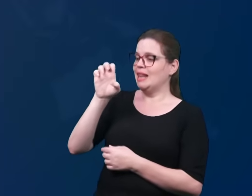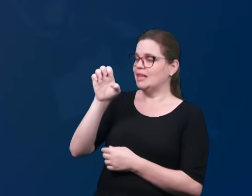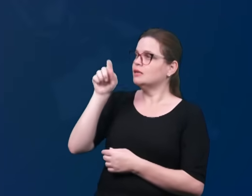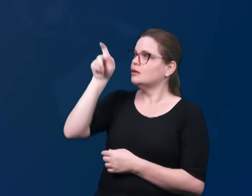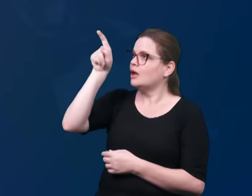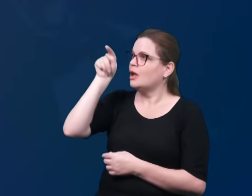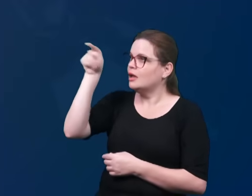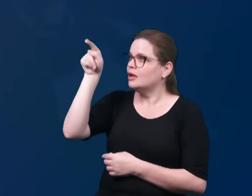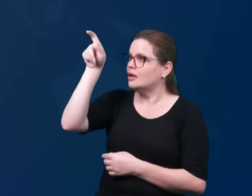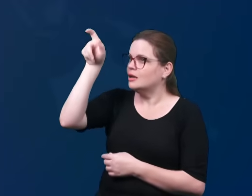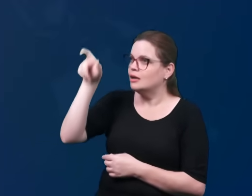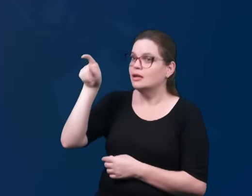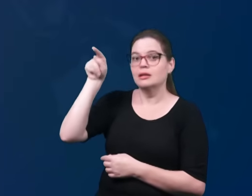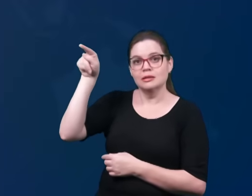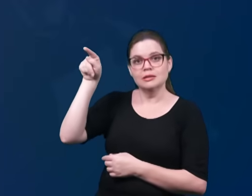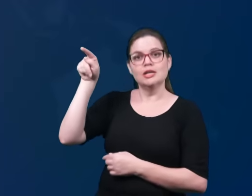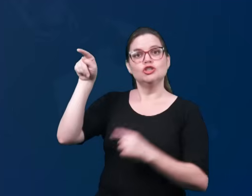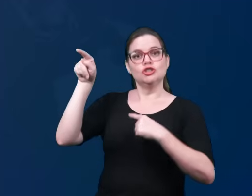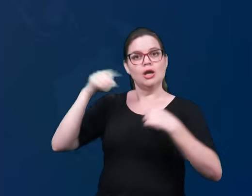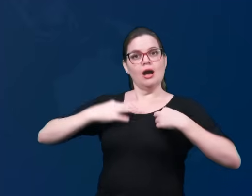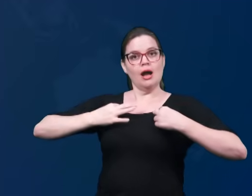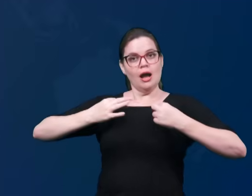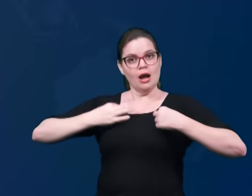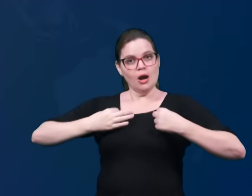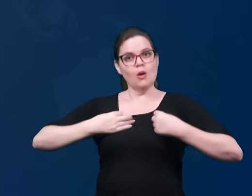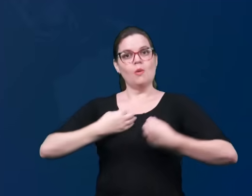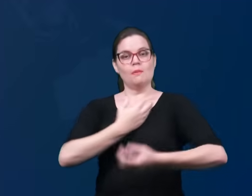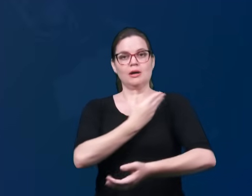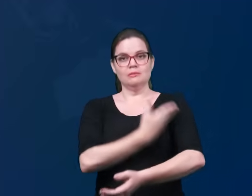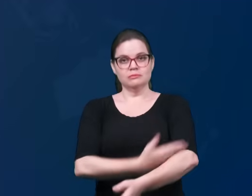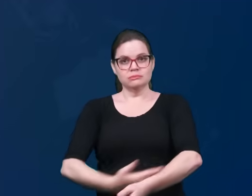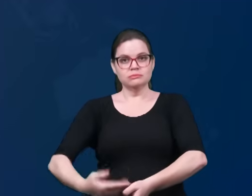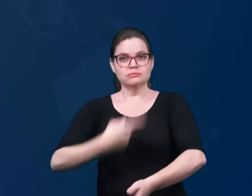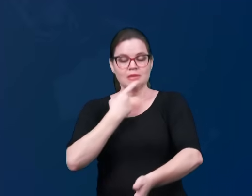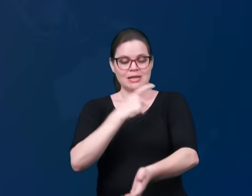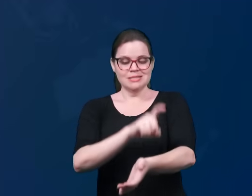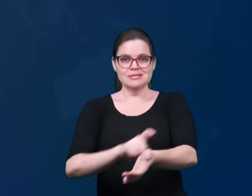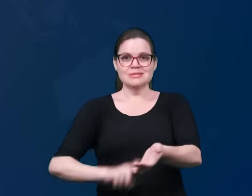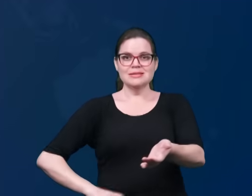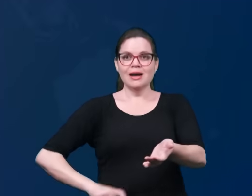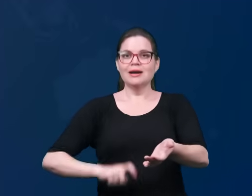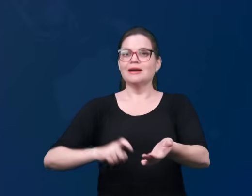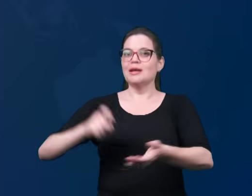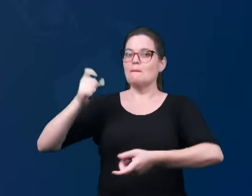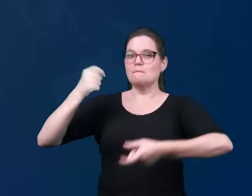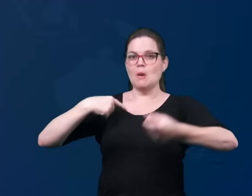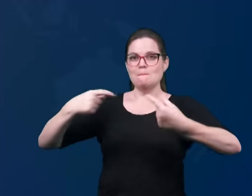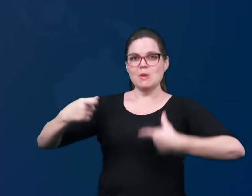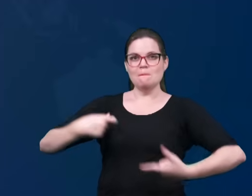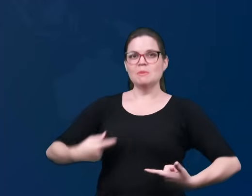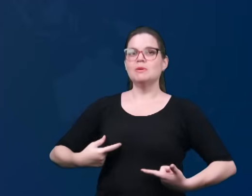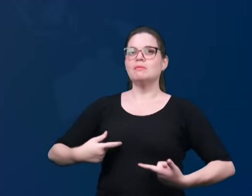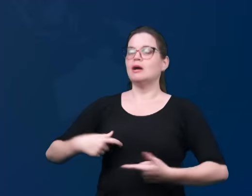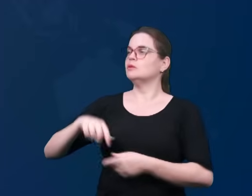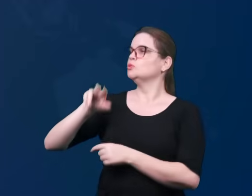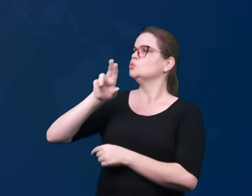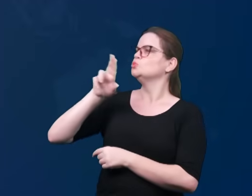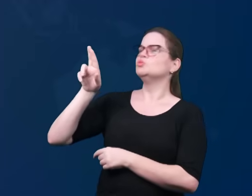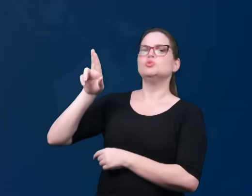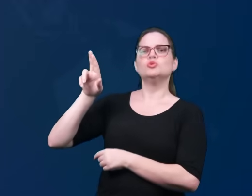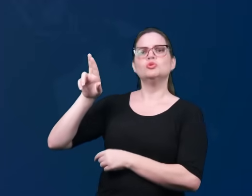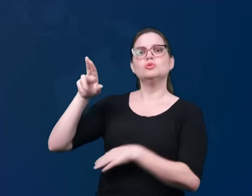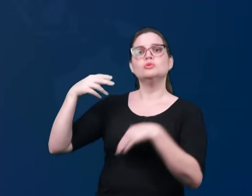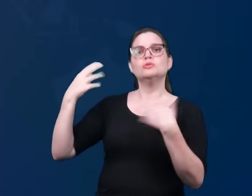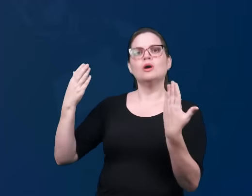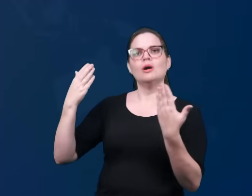estava, ele é Jesus, vestido Amém. de uma veste salpicada de sangue, tipo do Espírito Santo, como você acabou de falar. Amém. E pelo qual se chama a palavra de Deus, o Pai, a palavra